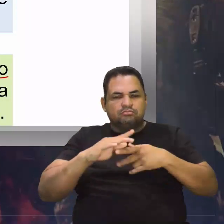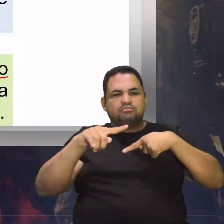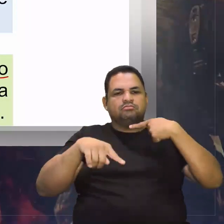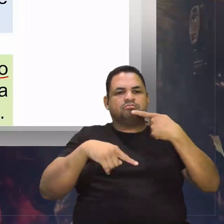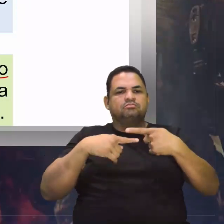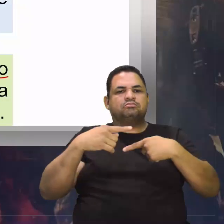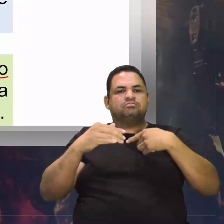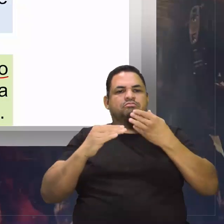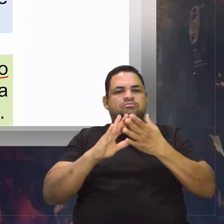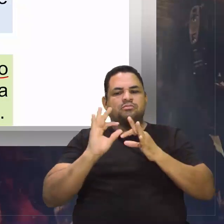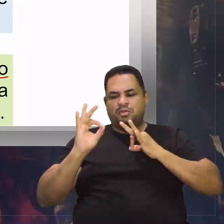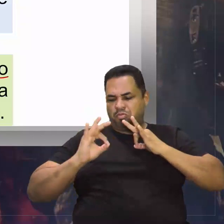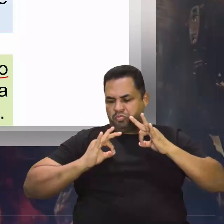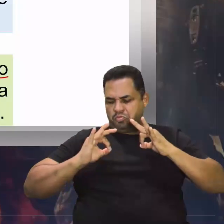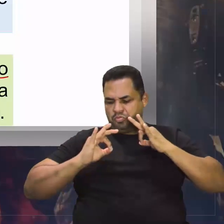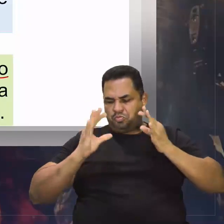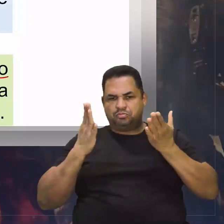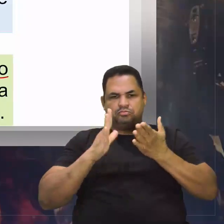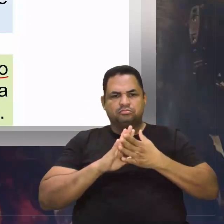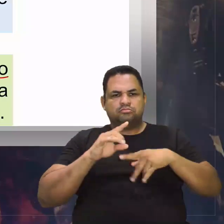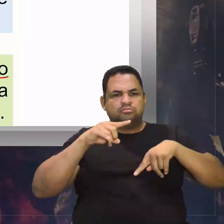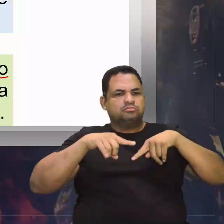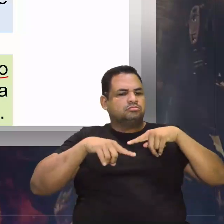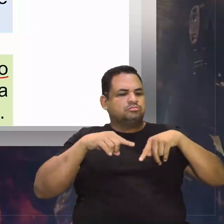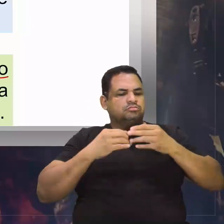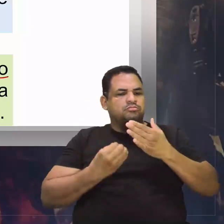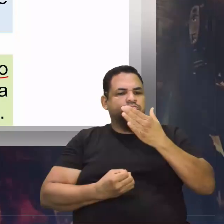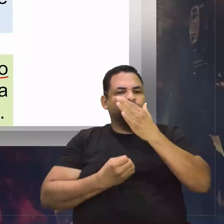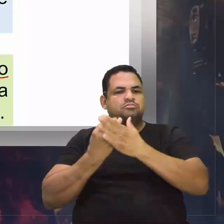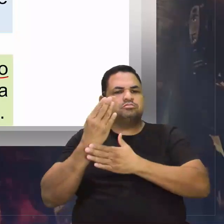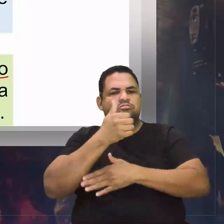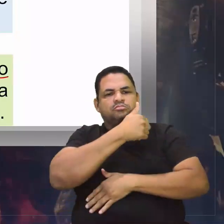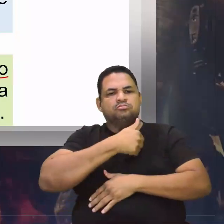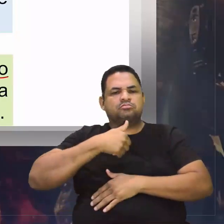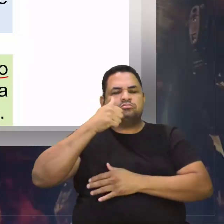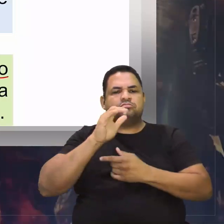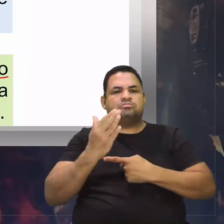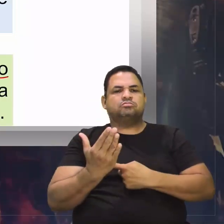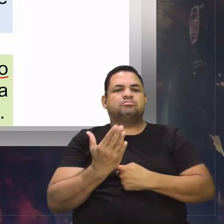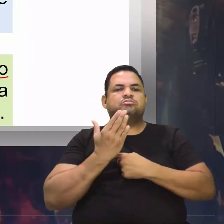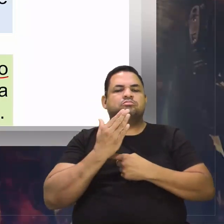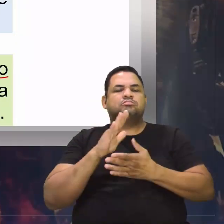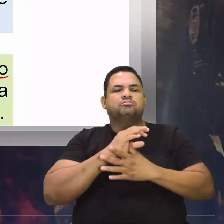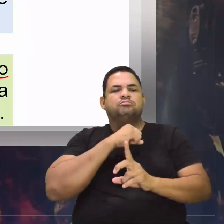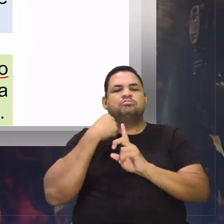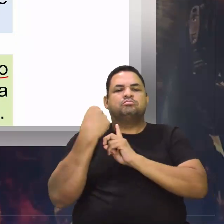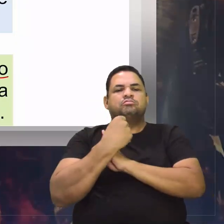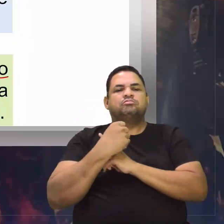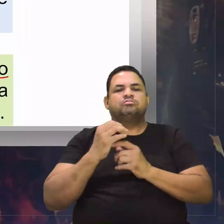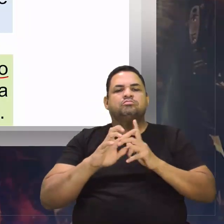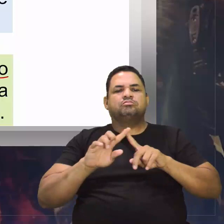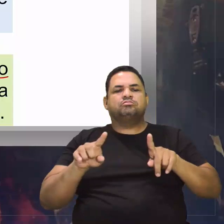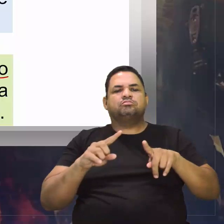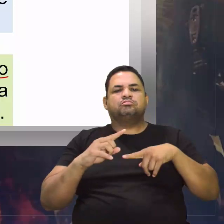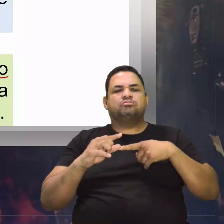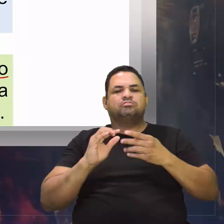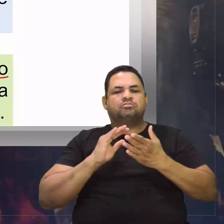de etiqueta. Os instrumentos vão surgindo para melhor ajudar a sociedade. Mas isso vai